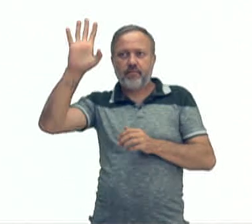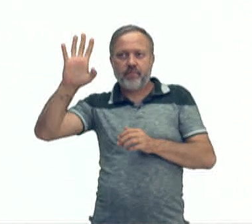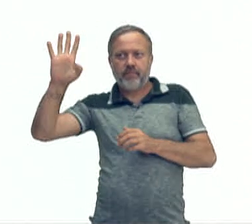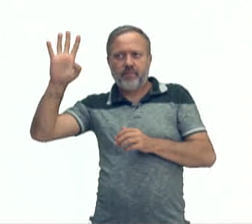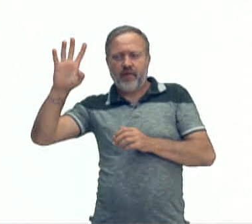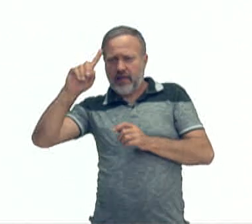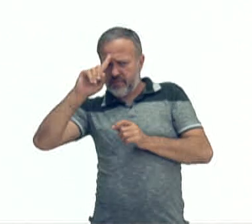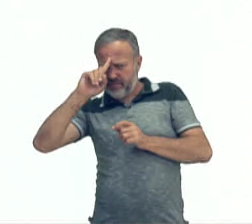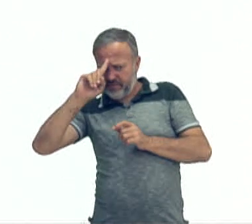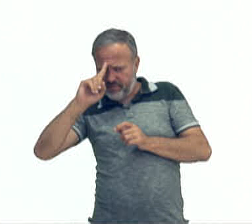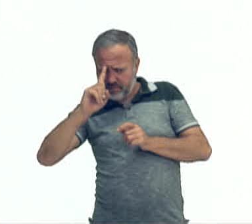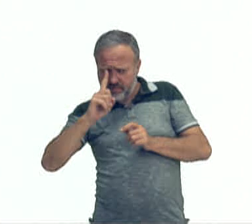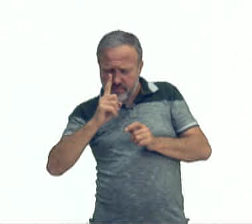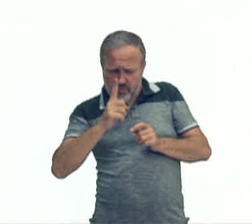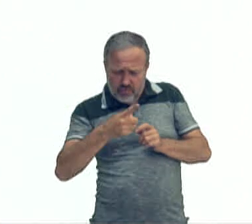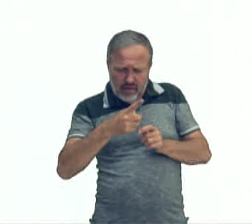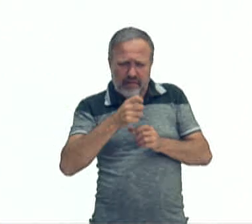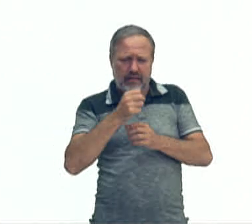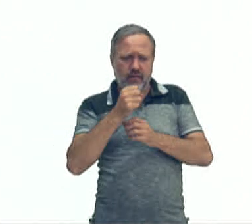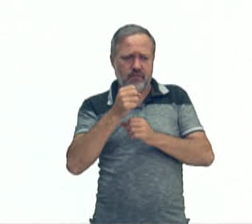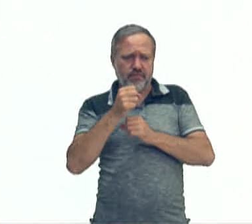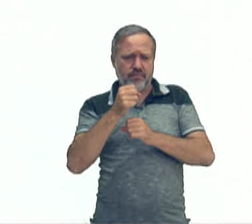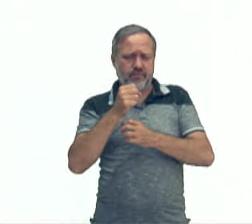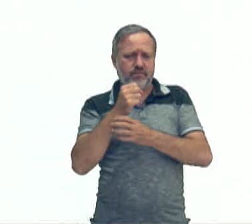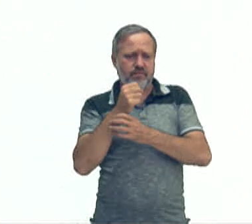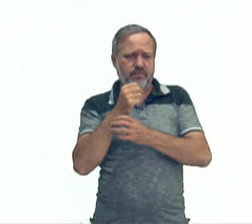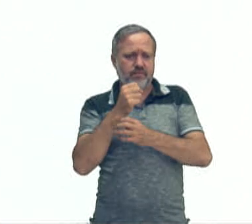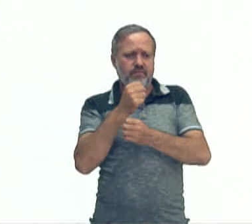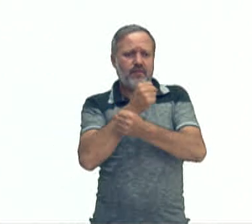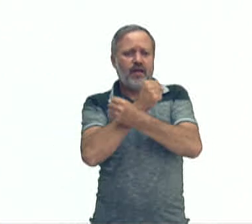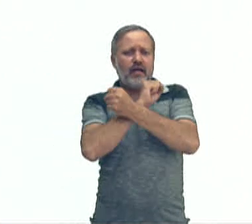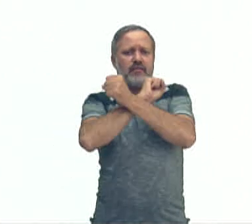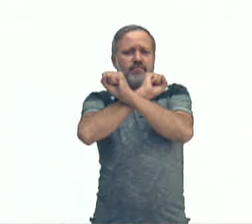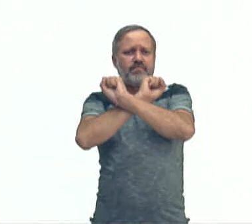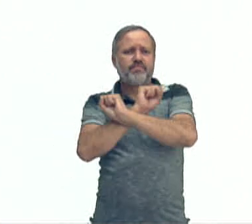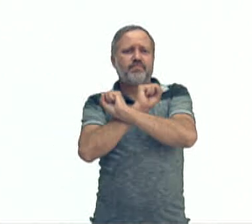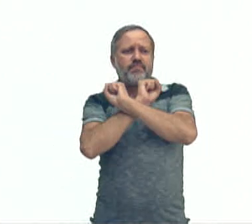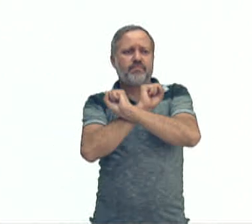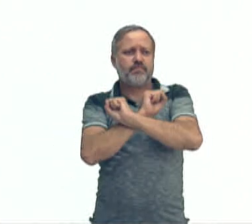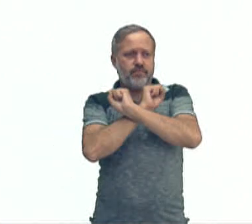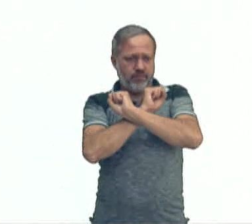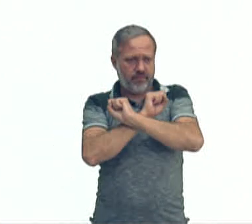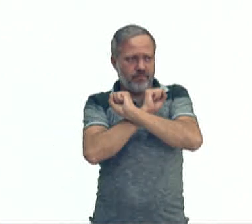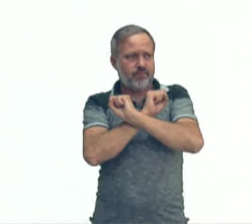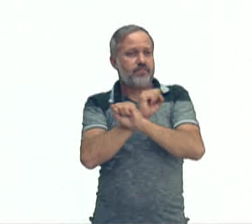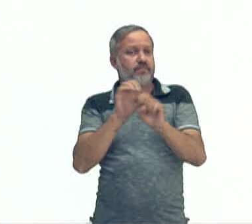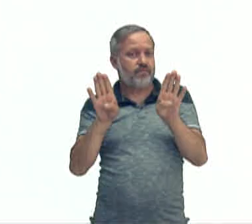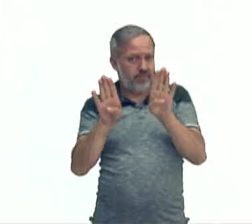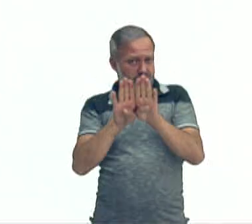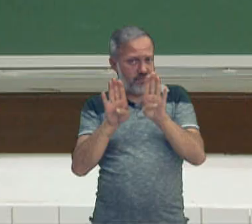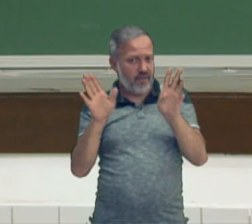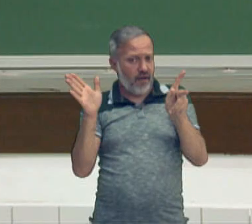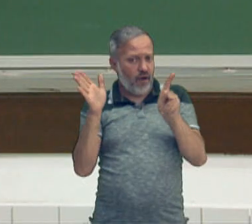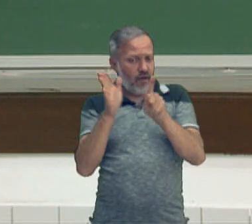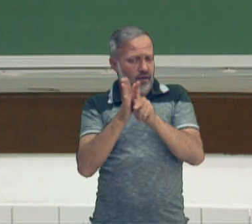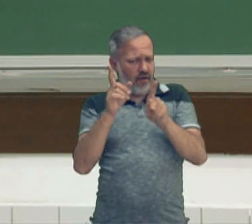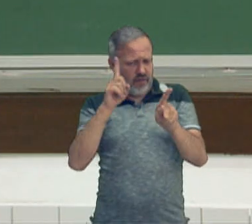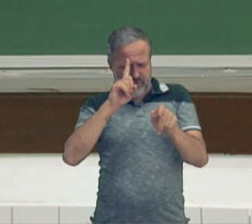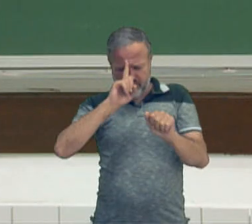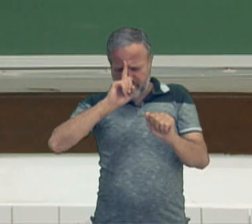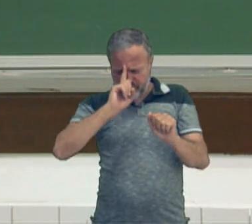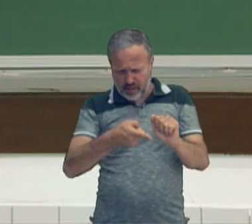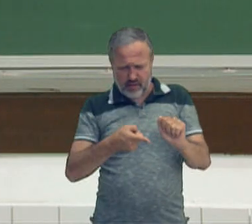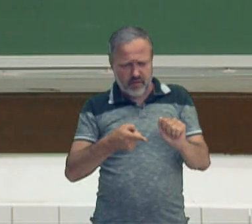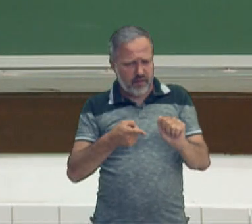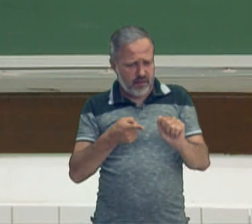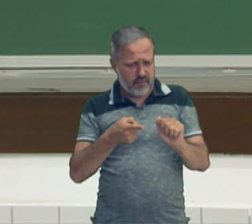os povos nativos à escravidão e os obrigaram a se integrar ao sistema deles,